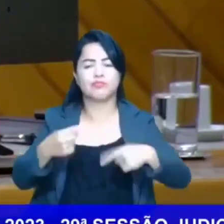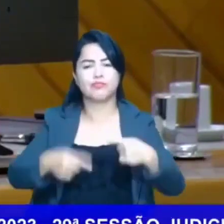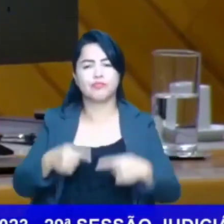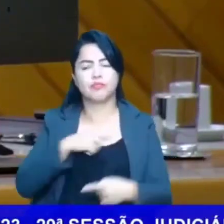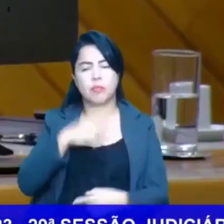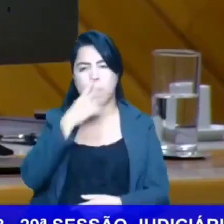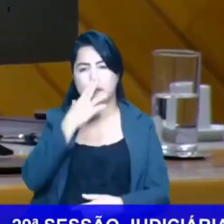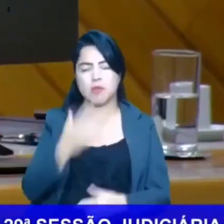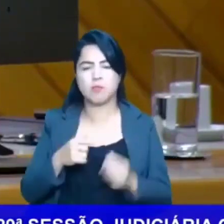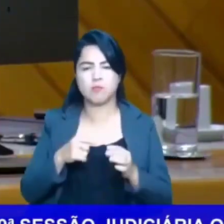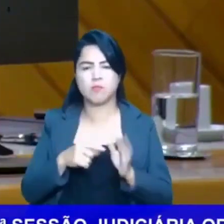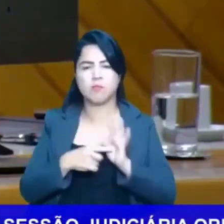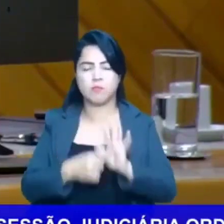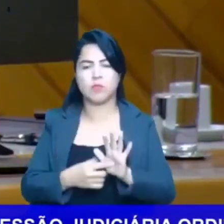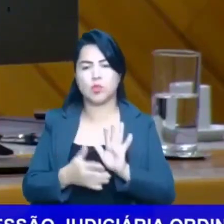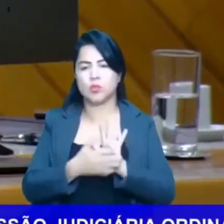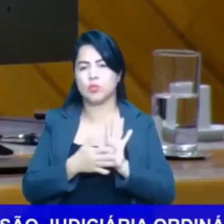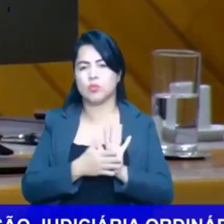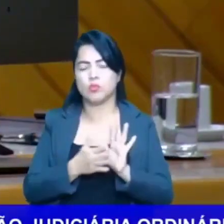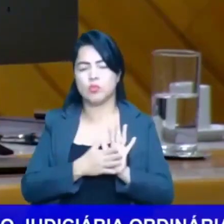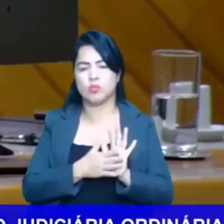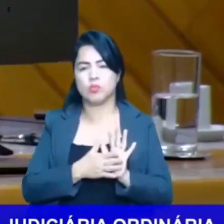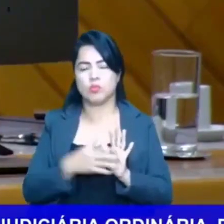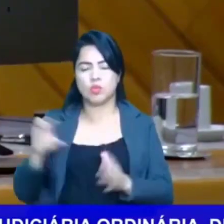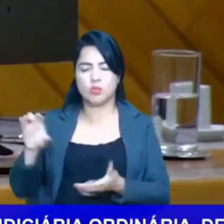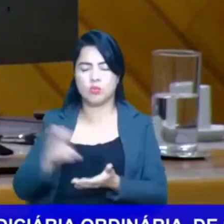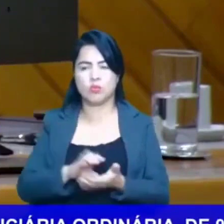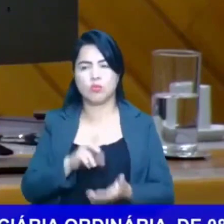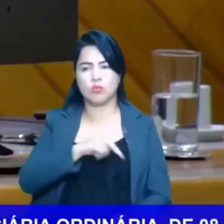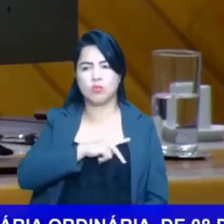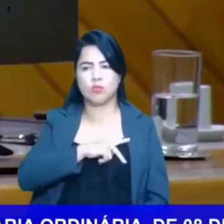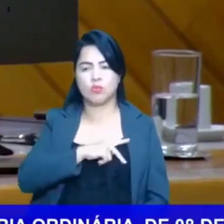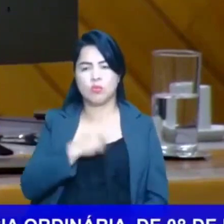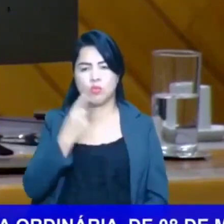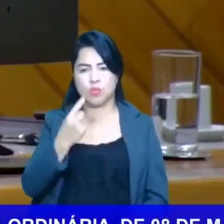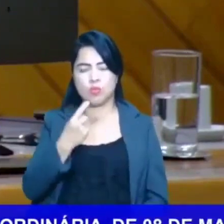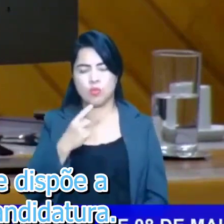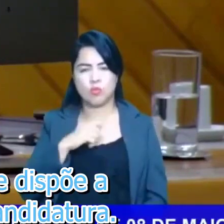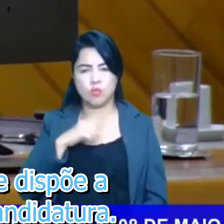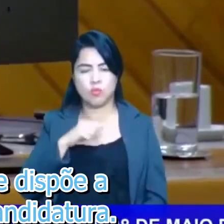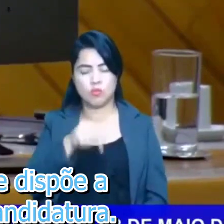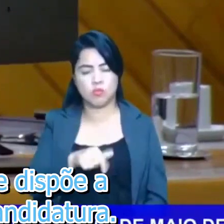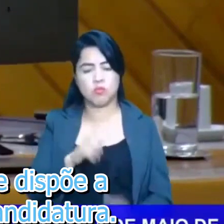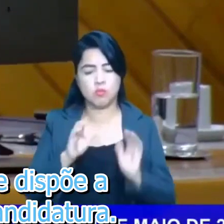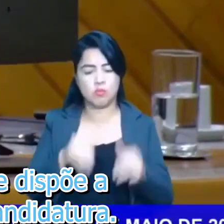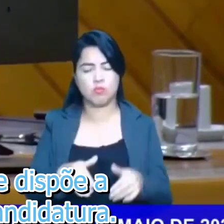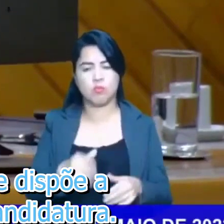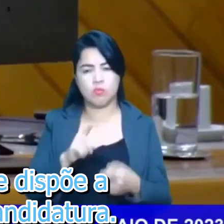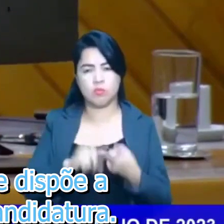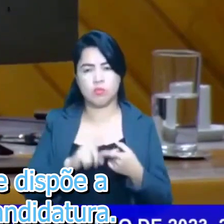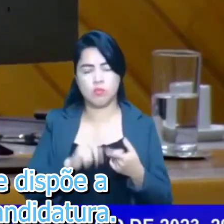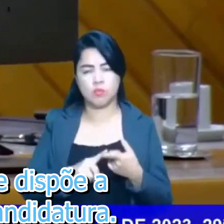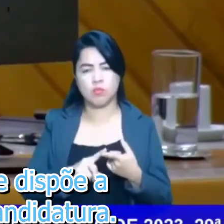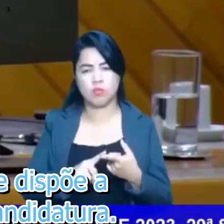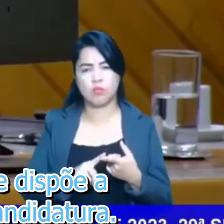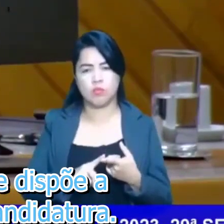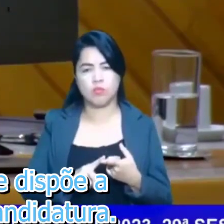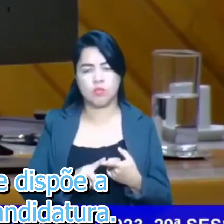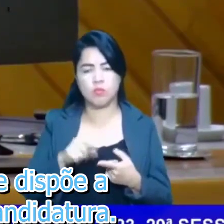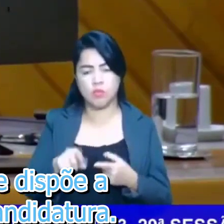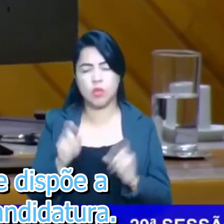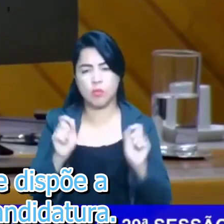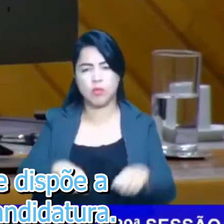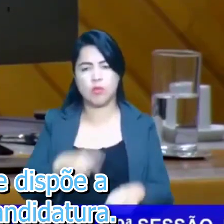uma desvirtuação do propósito dos recursos públicos em questão, uma vez que o fundo se destina, assim como seu nome dispõe,